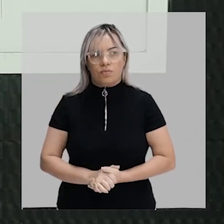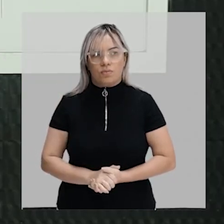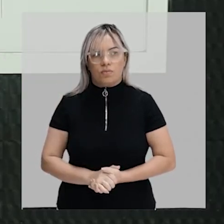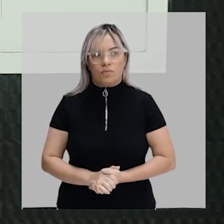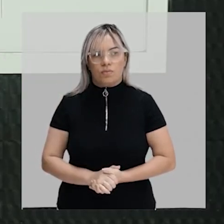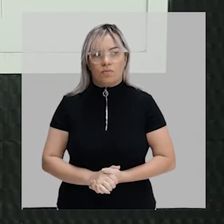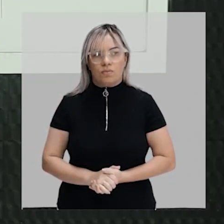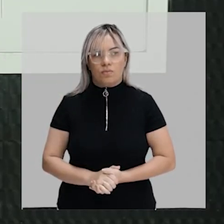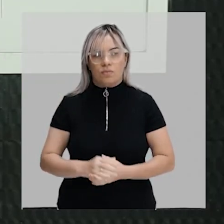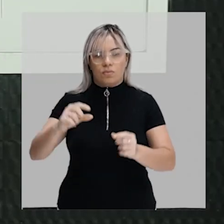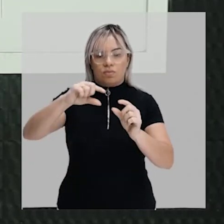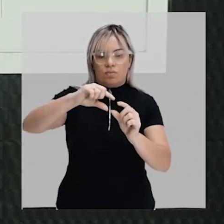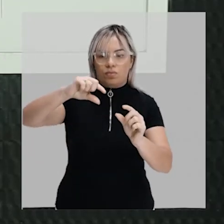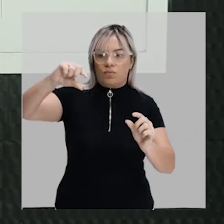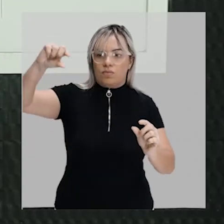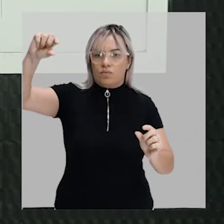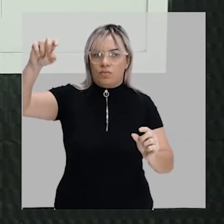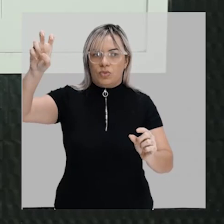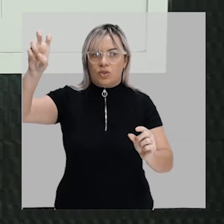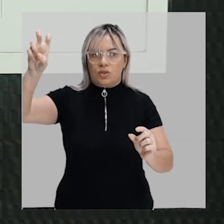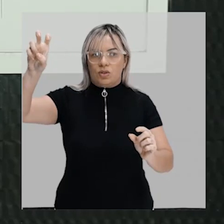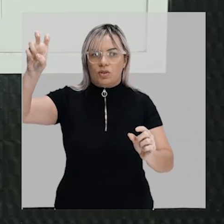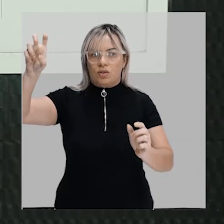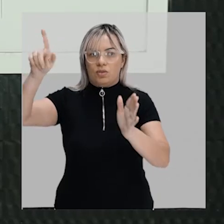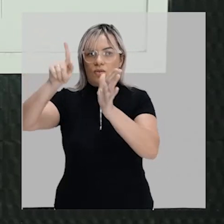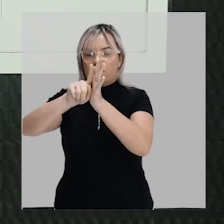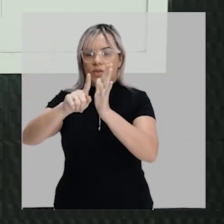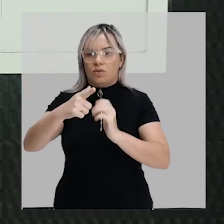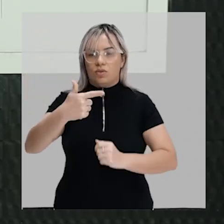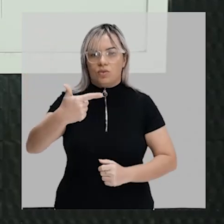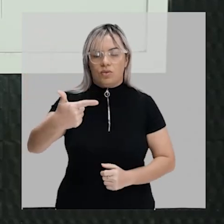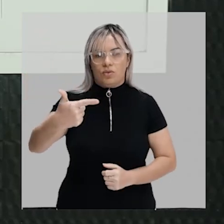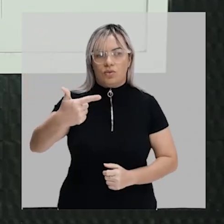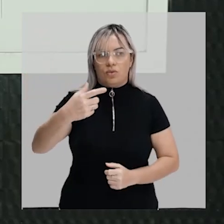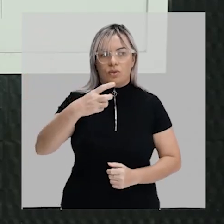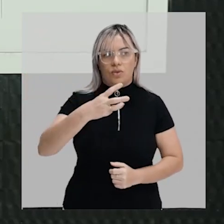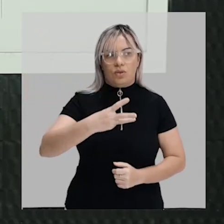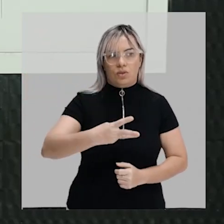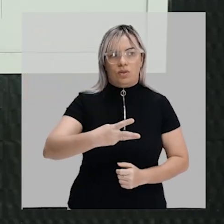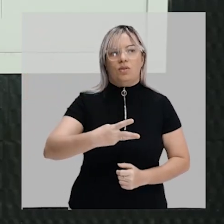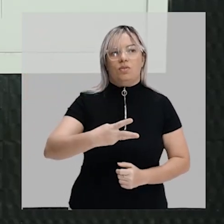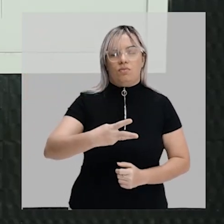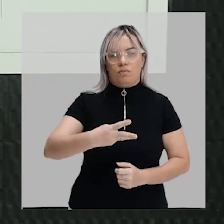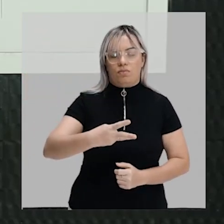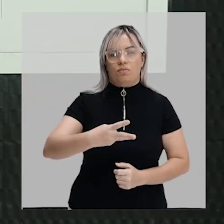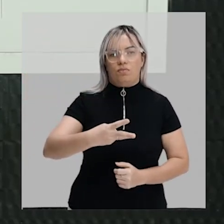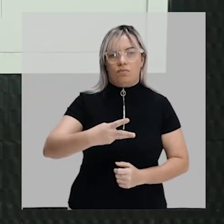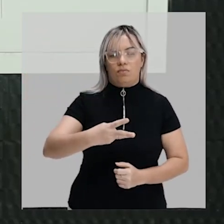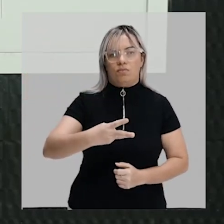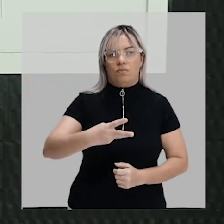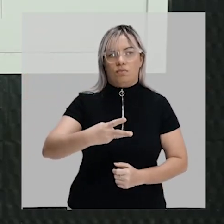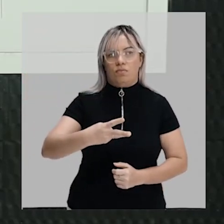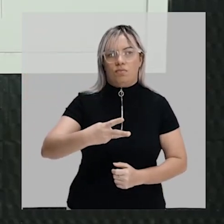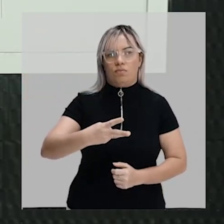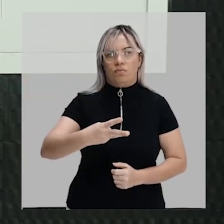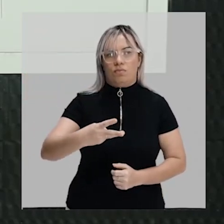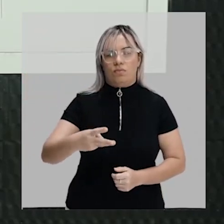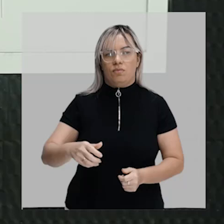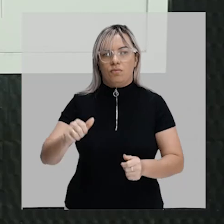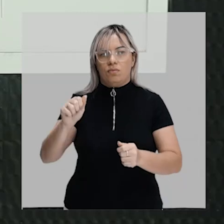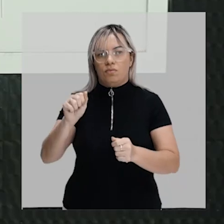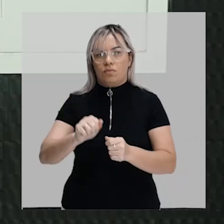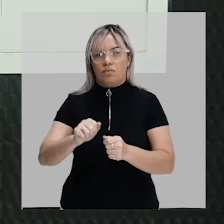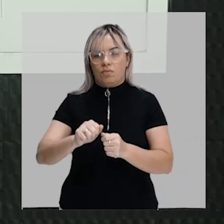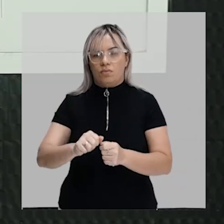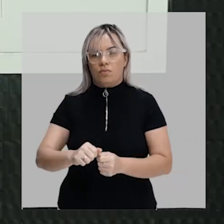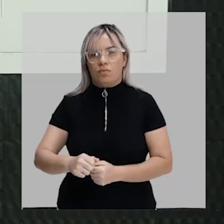esses outros aqui ó 5 - 2 e 3 esses elementos aqui ó ele já fazem parte